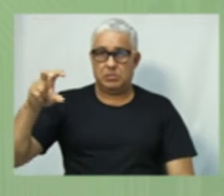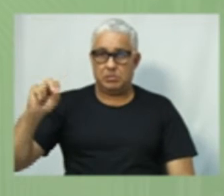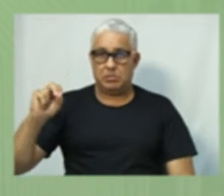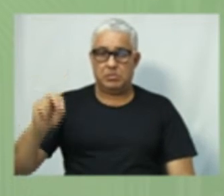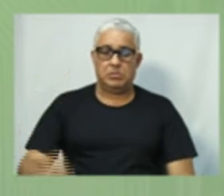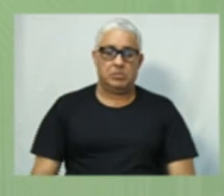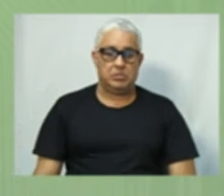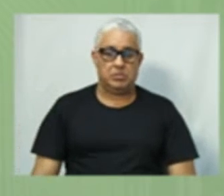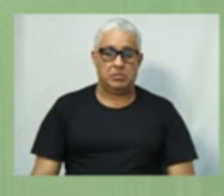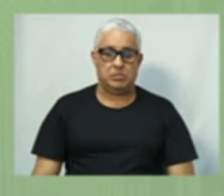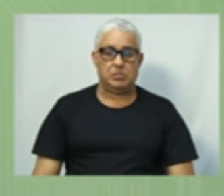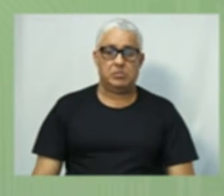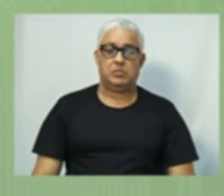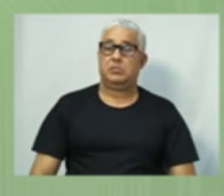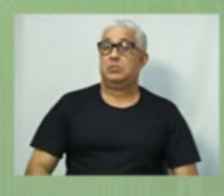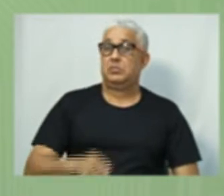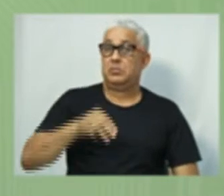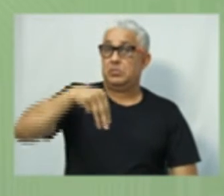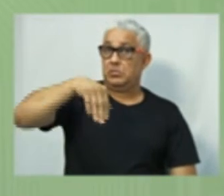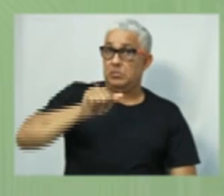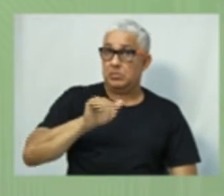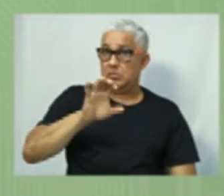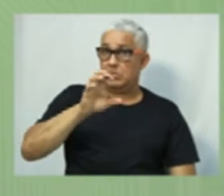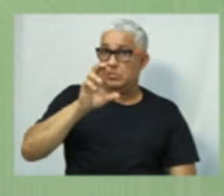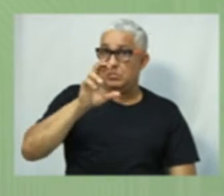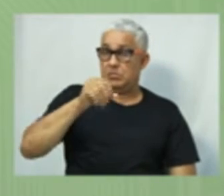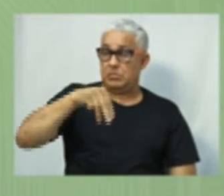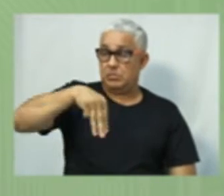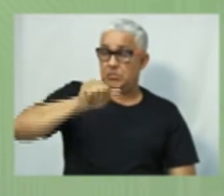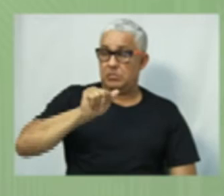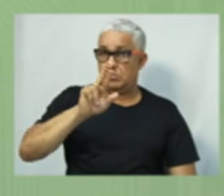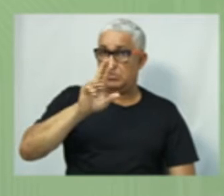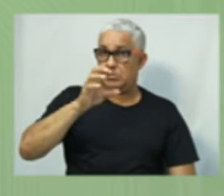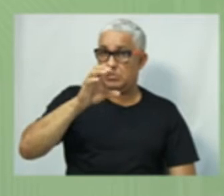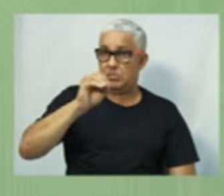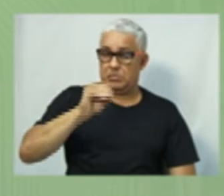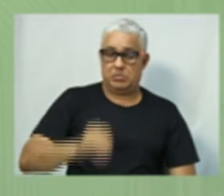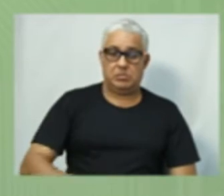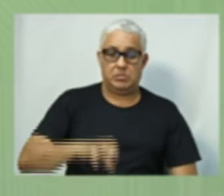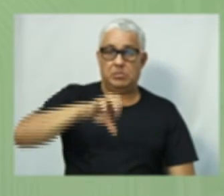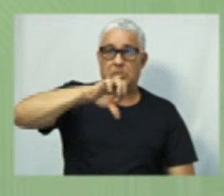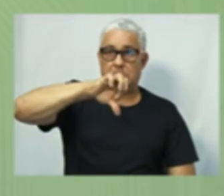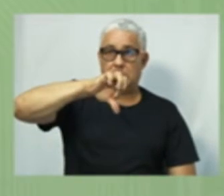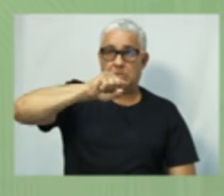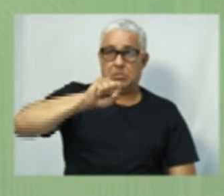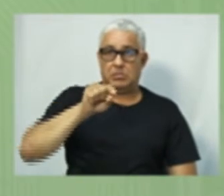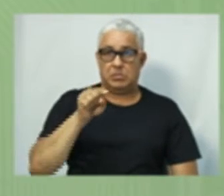552,50. Mês de março, 98 mil. Qual era a alíquota?